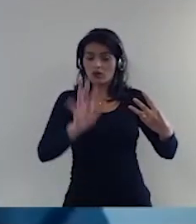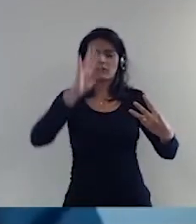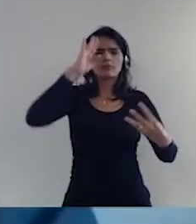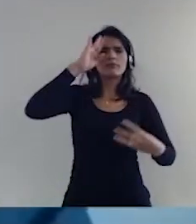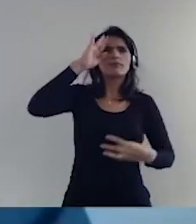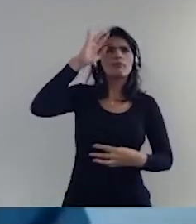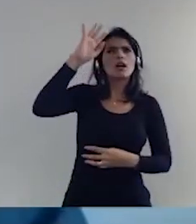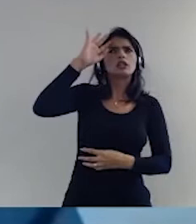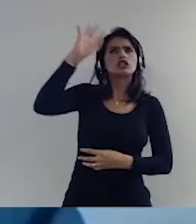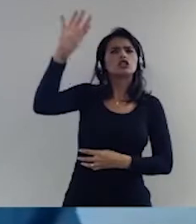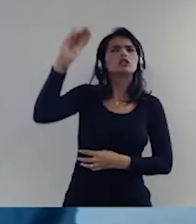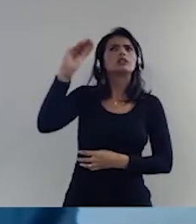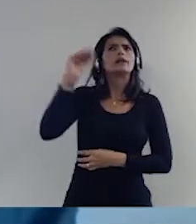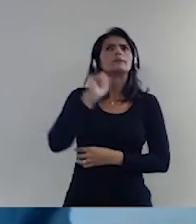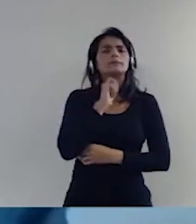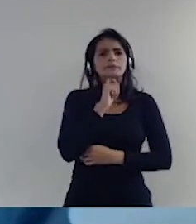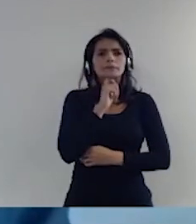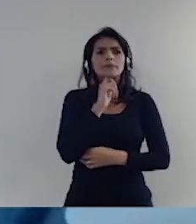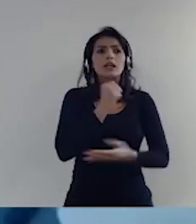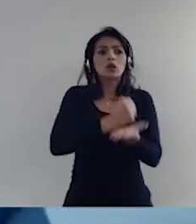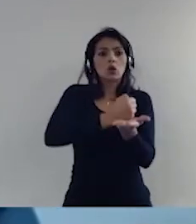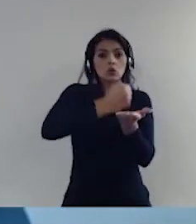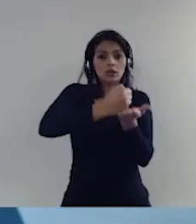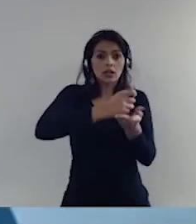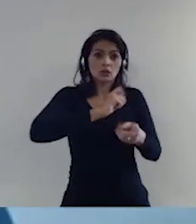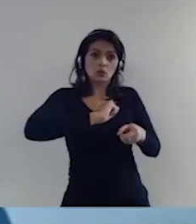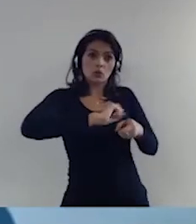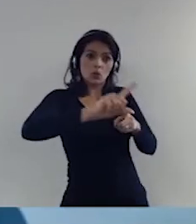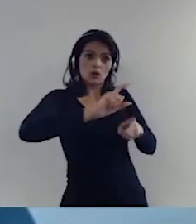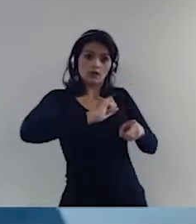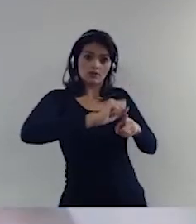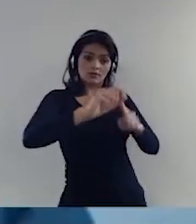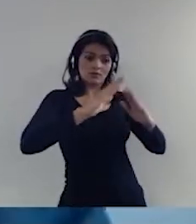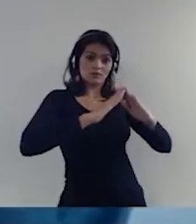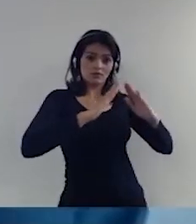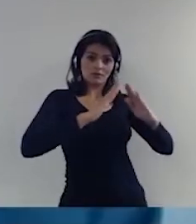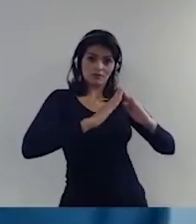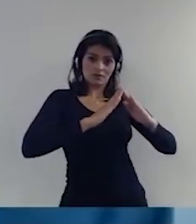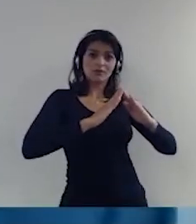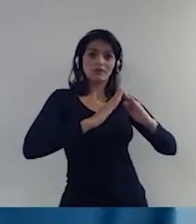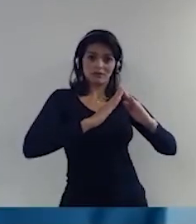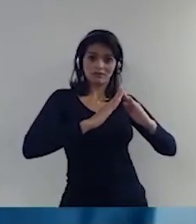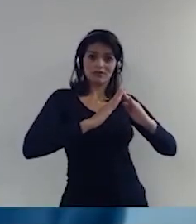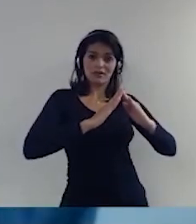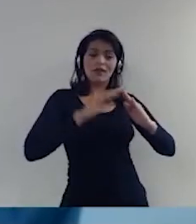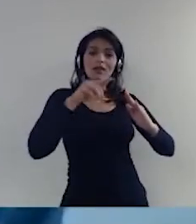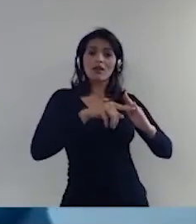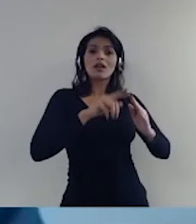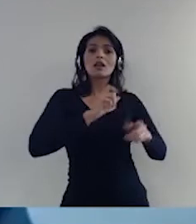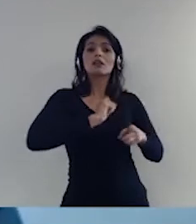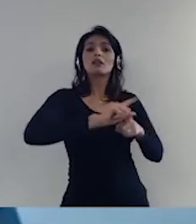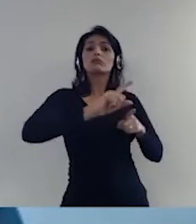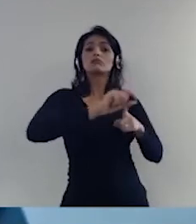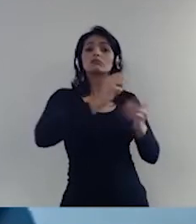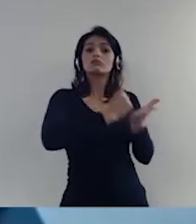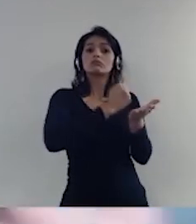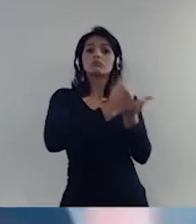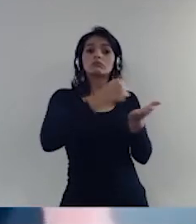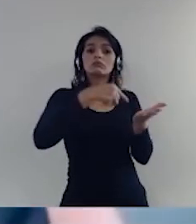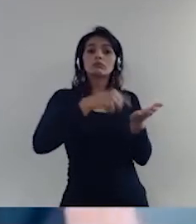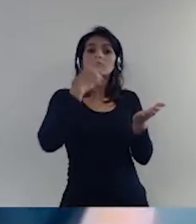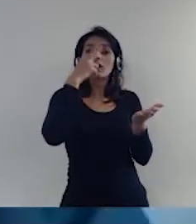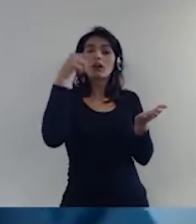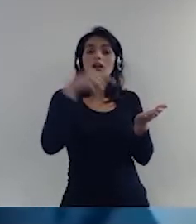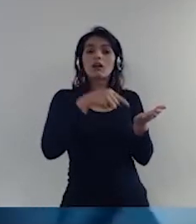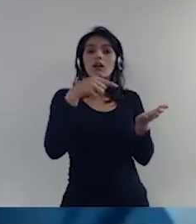imaginarmos, caros amigos, um contrato de locação, por exemplo, residencial, ele se tornou um contrato